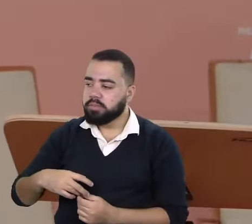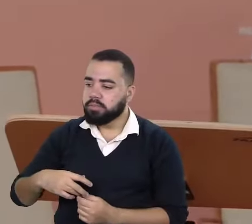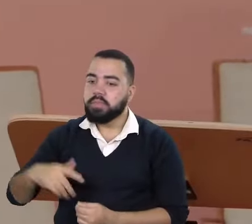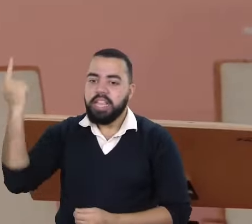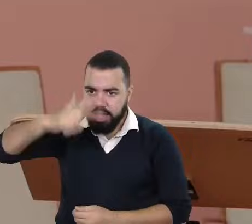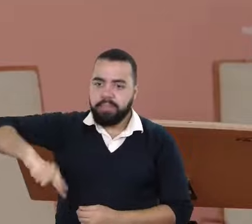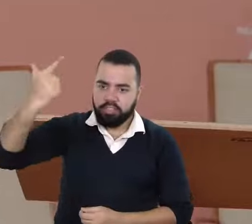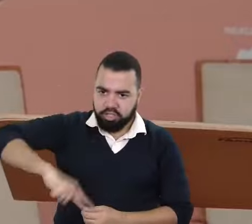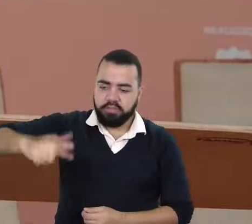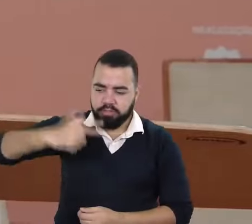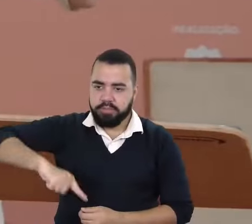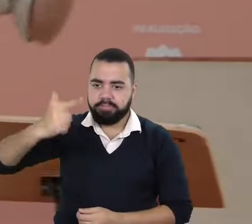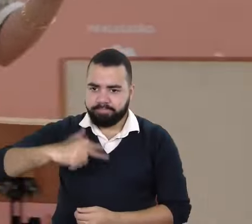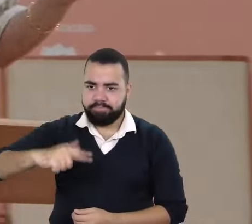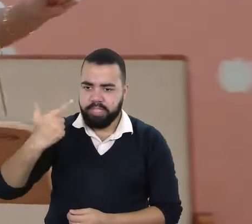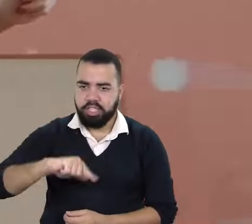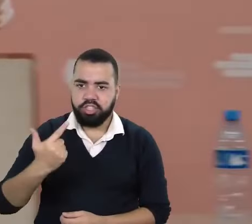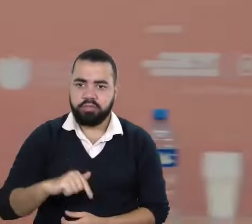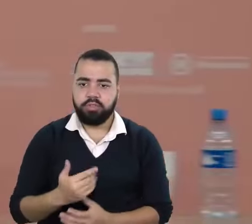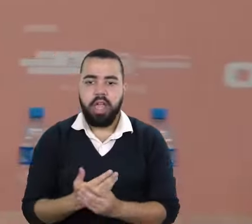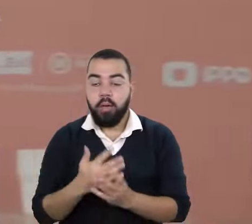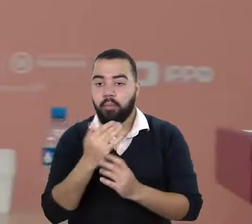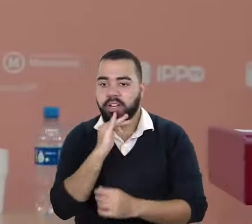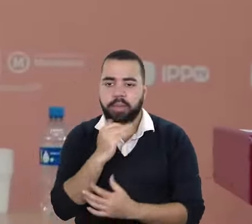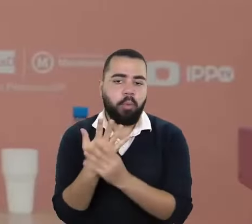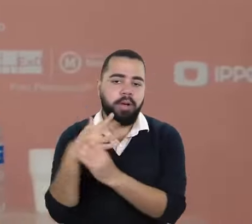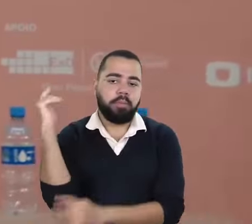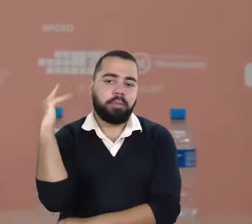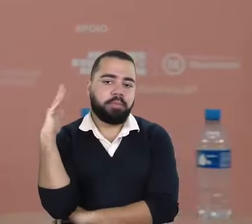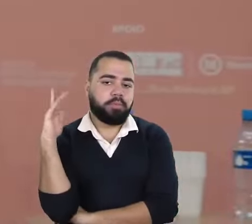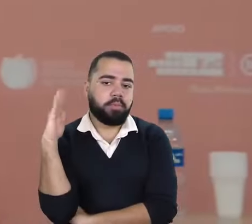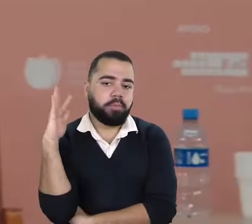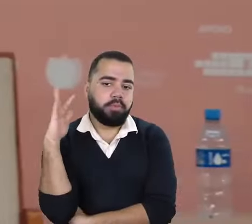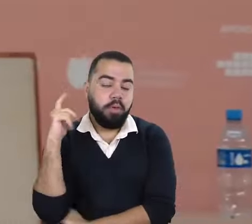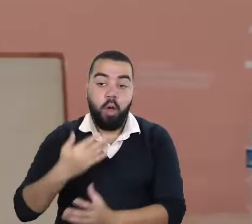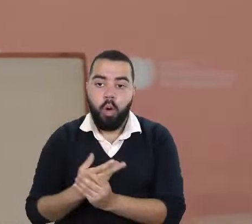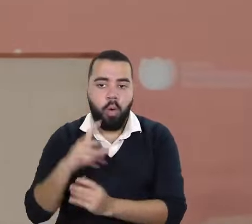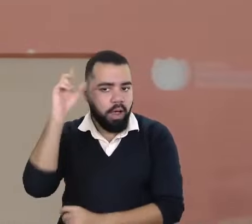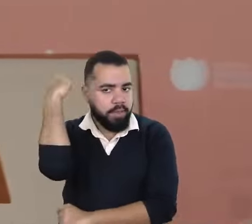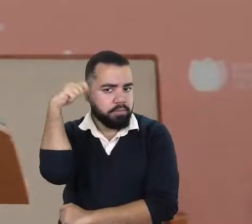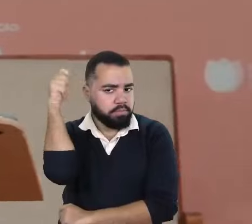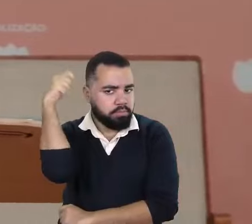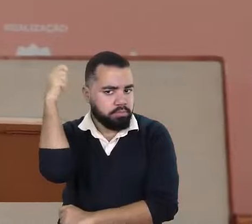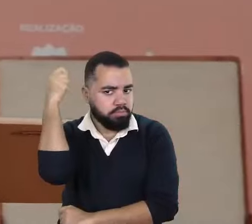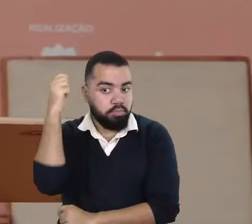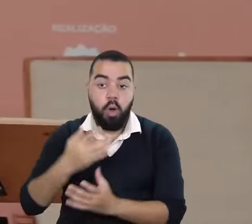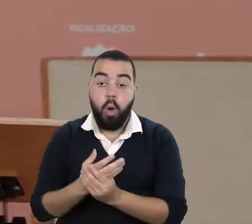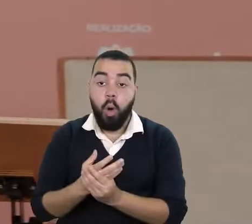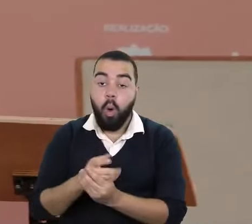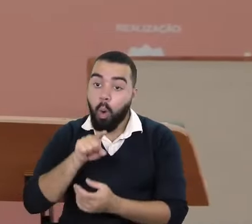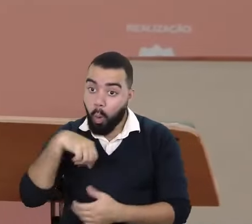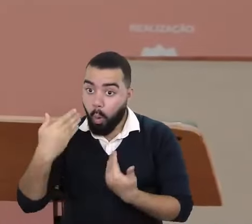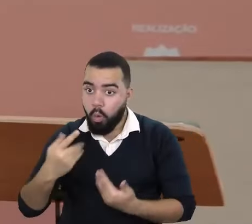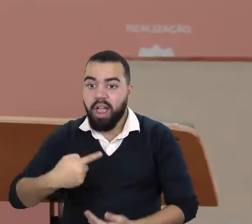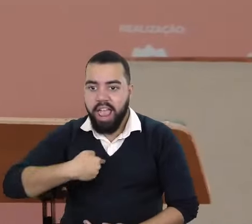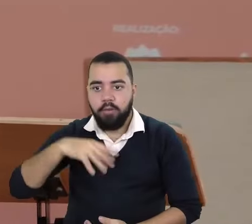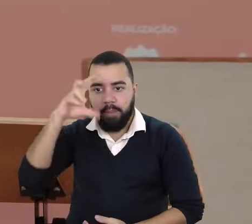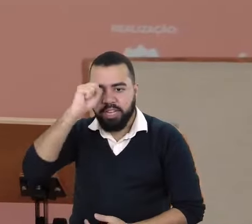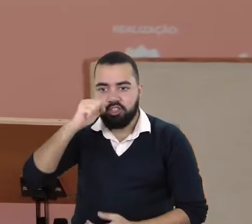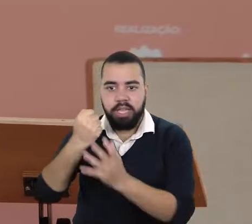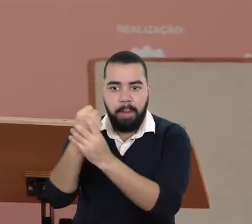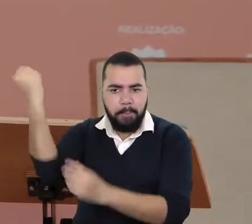outro. É mexer o tronco, é mexer a cabeça, é mexer os dedinhos. E daí eu comecei, gente, a fazer uma estereotipia que eu nunca tinha feito. Comecei a dar soco na minha cabeça. E eu